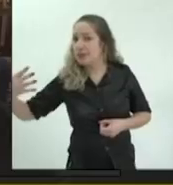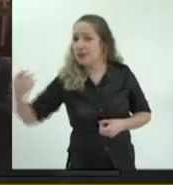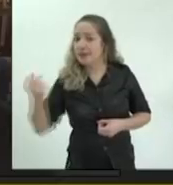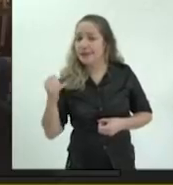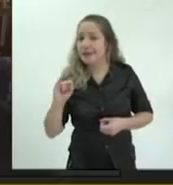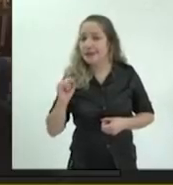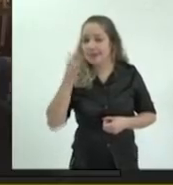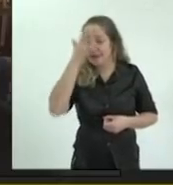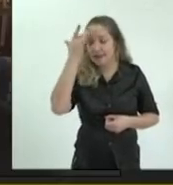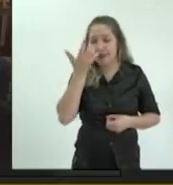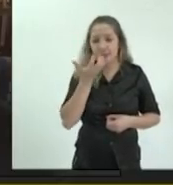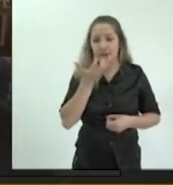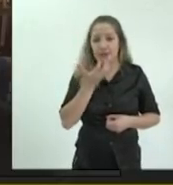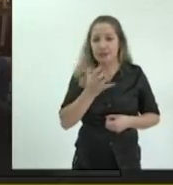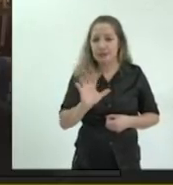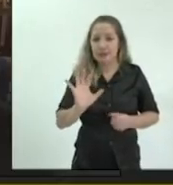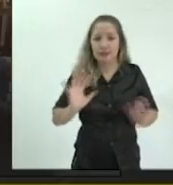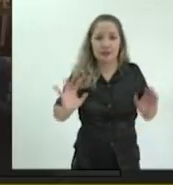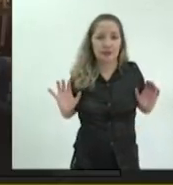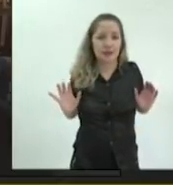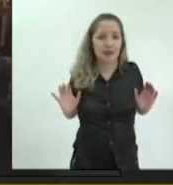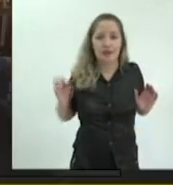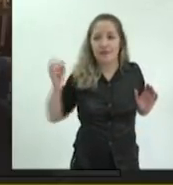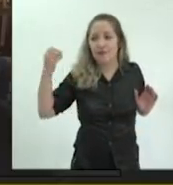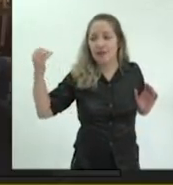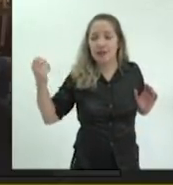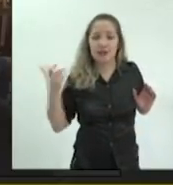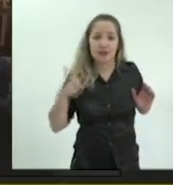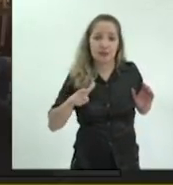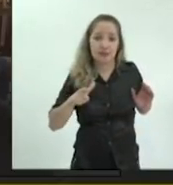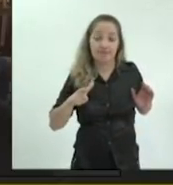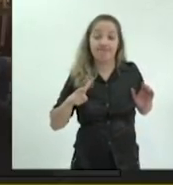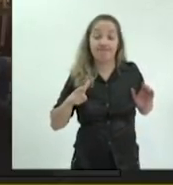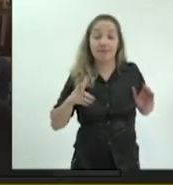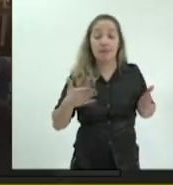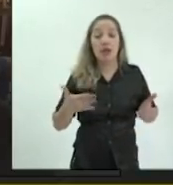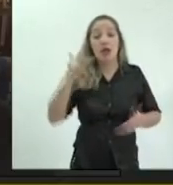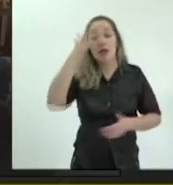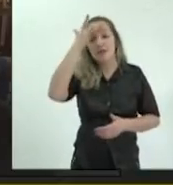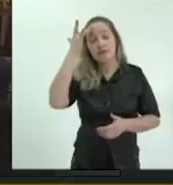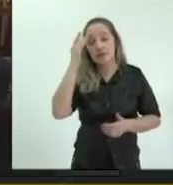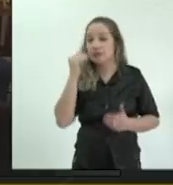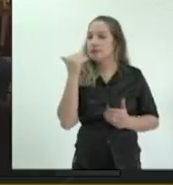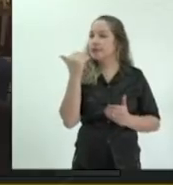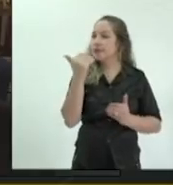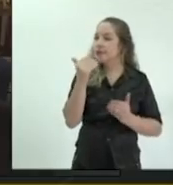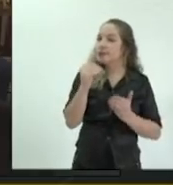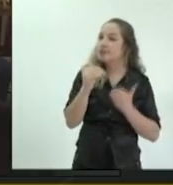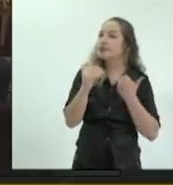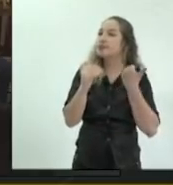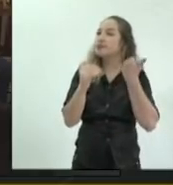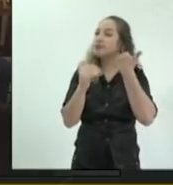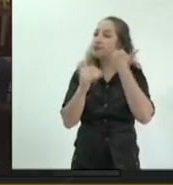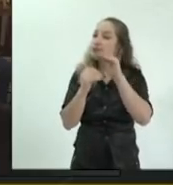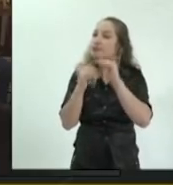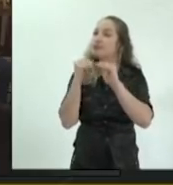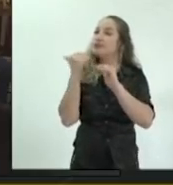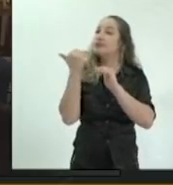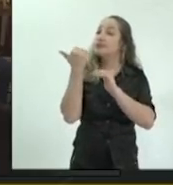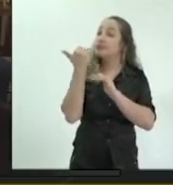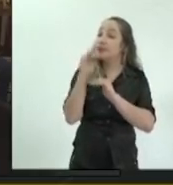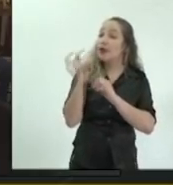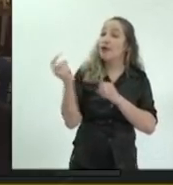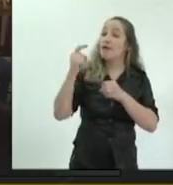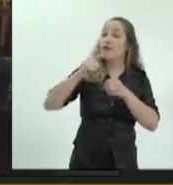de novo. E as pessoas, aos poucos, cada uma no seu ritmo, vão entrar nessa e daí vão começar. Quando elas se sentirem mais seguras, eu acho que vai ter um